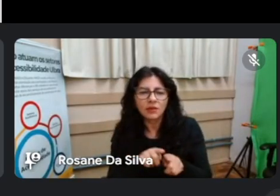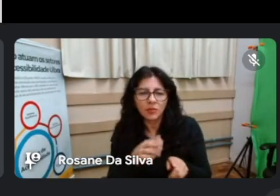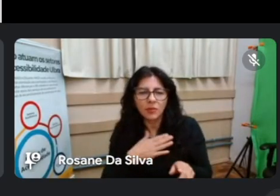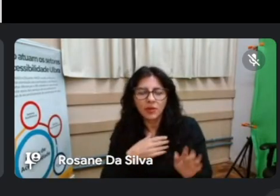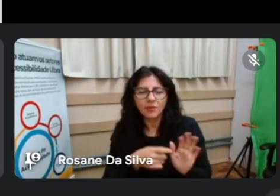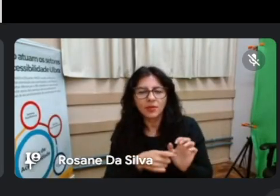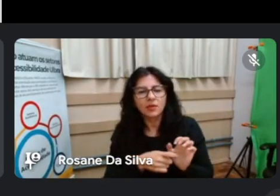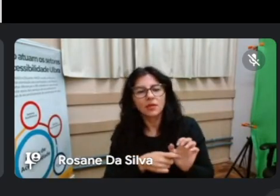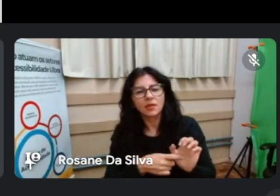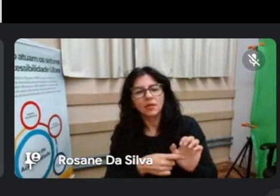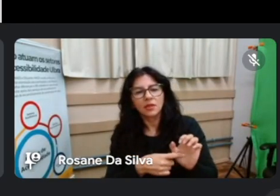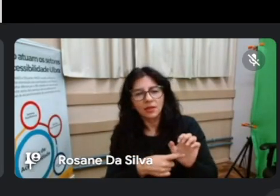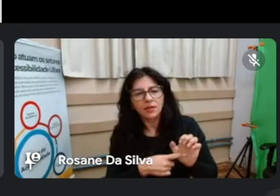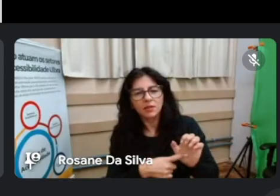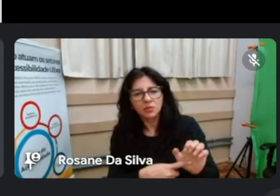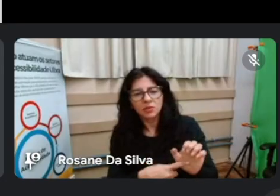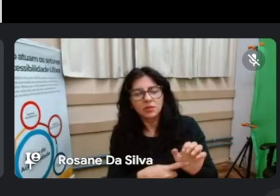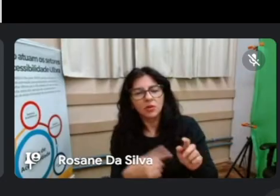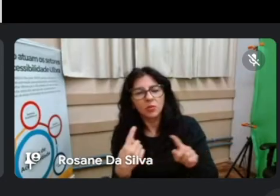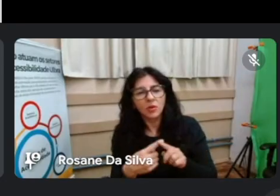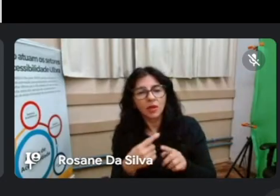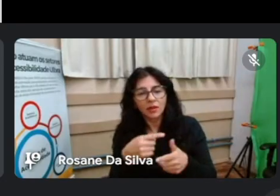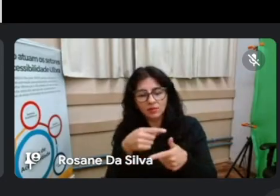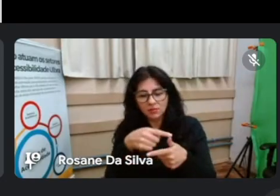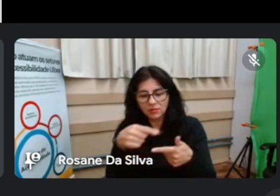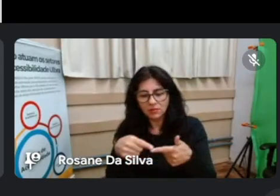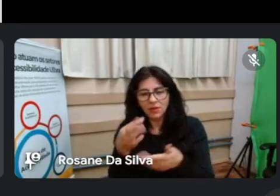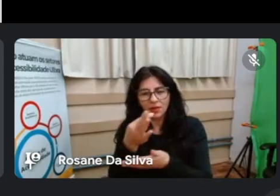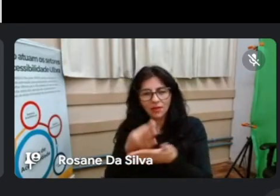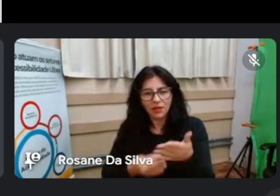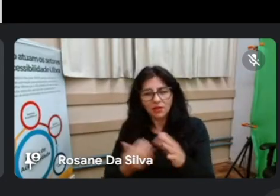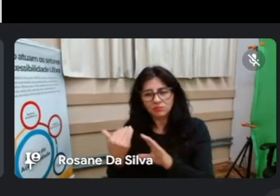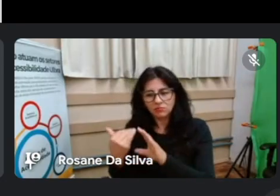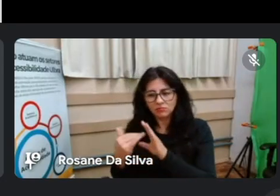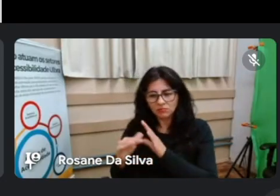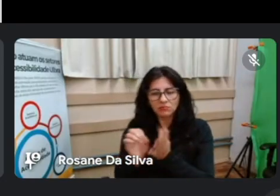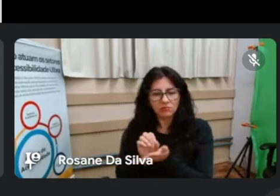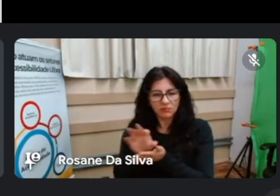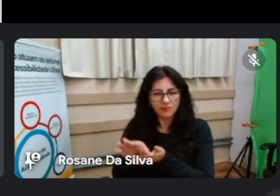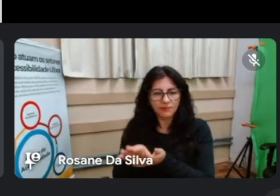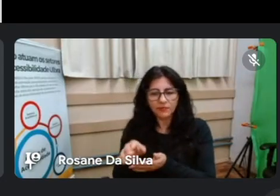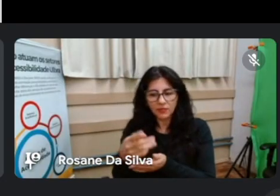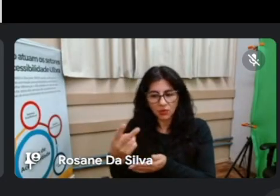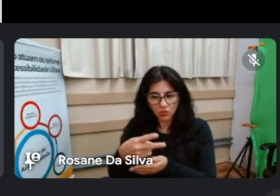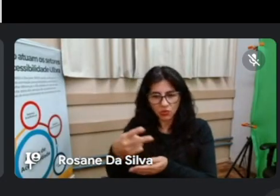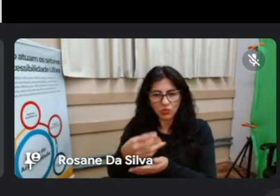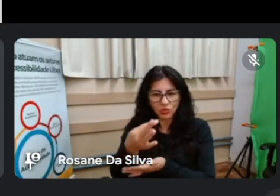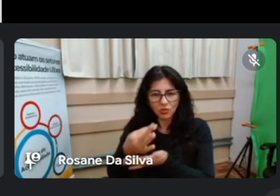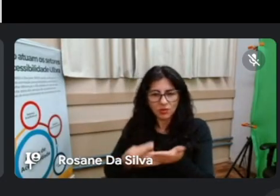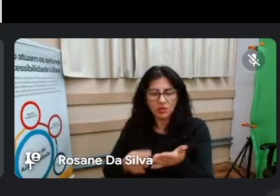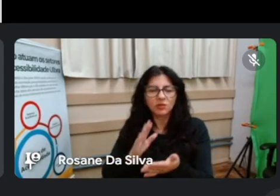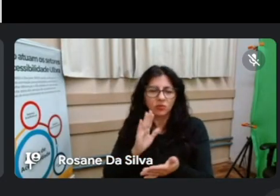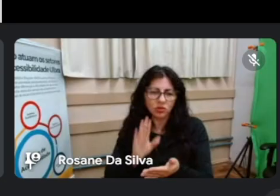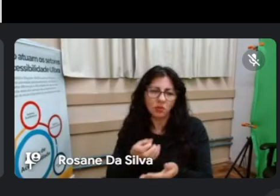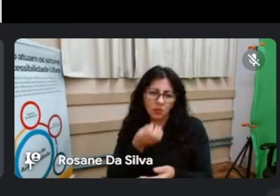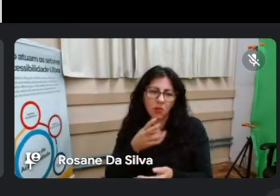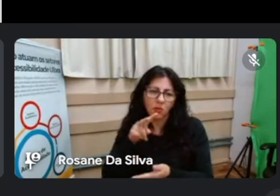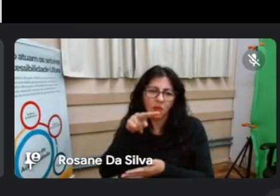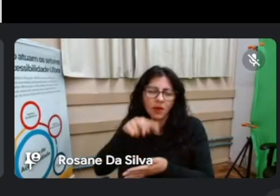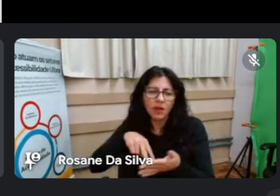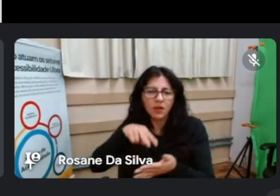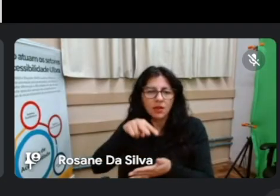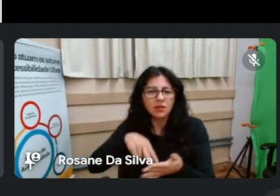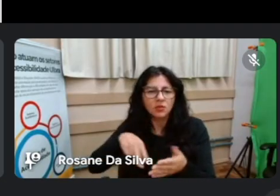exposição porque eu enviei os dois textos eu acho que esses dois textos já serviram né de alguma forma paraa leitura e para e